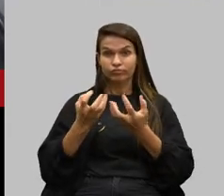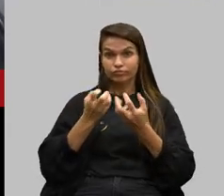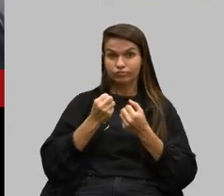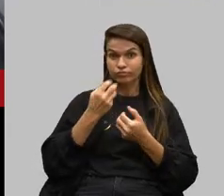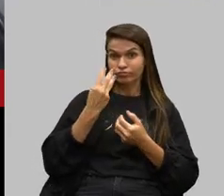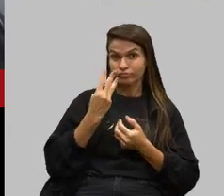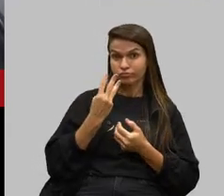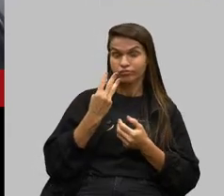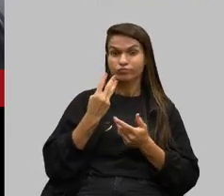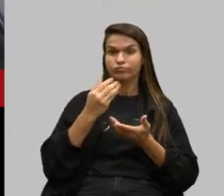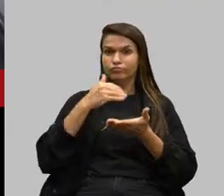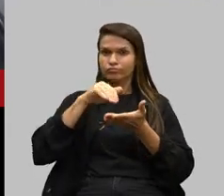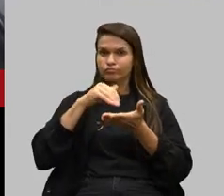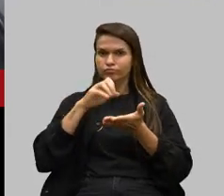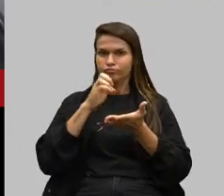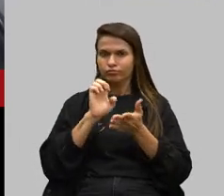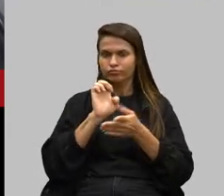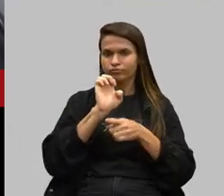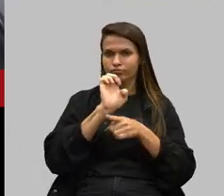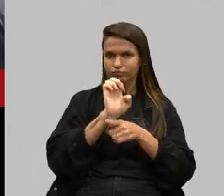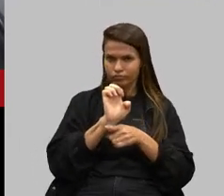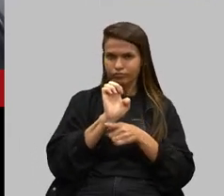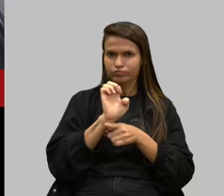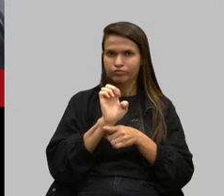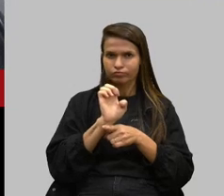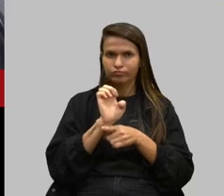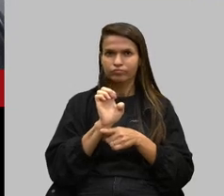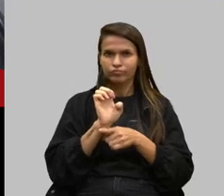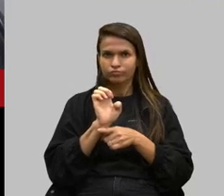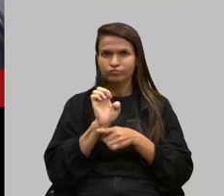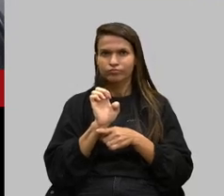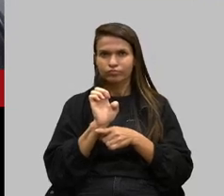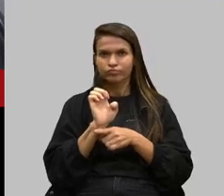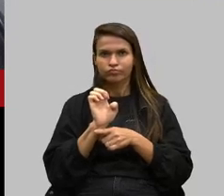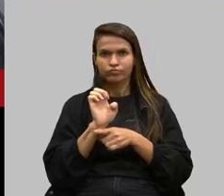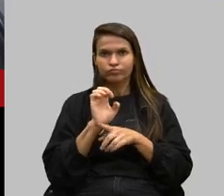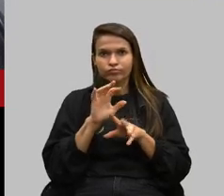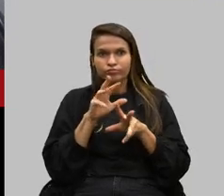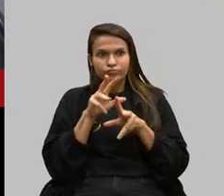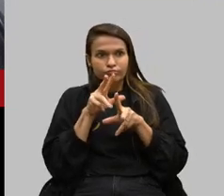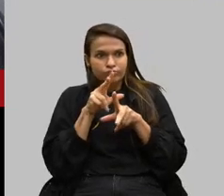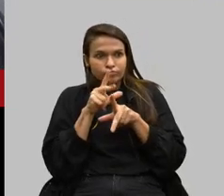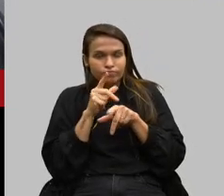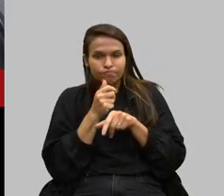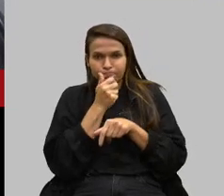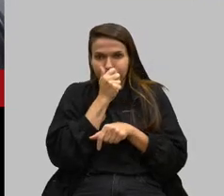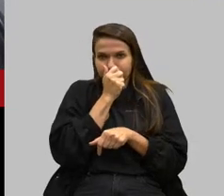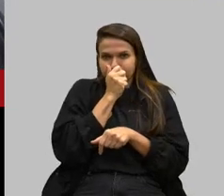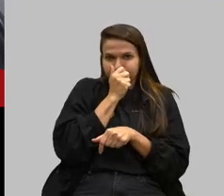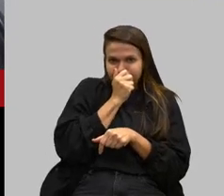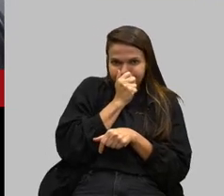estados ficou extremamente aqui todo mundo exprimido nesse